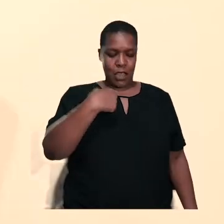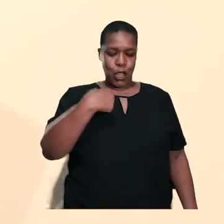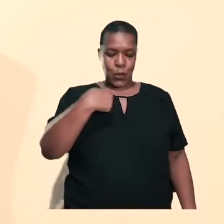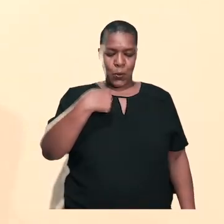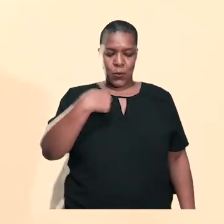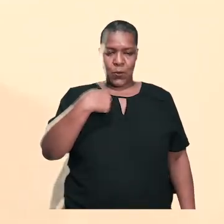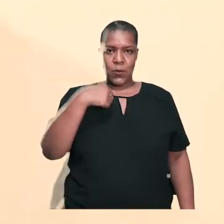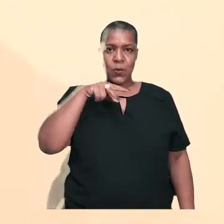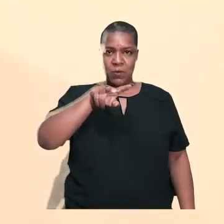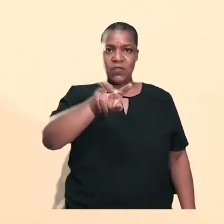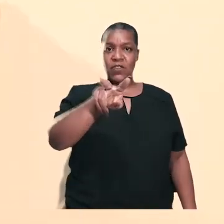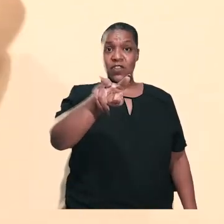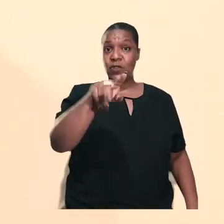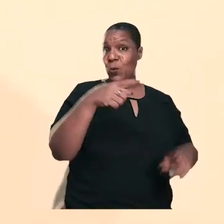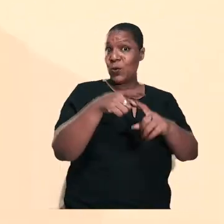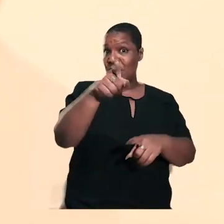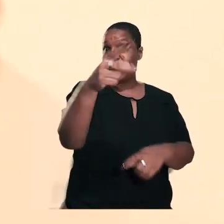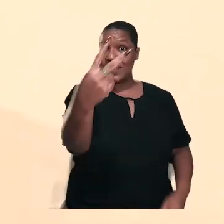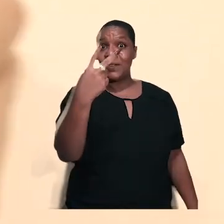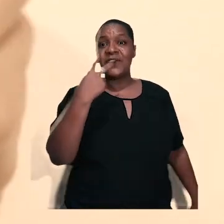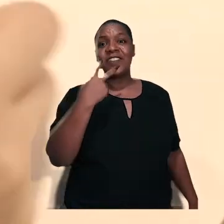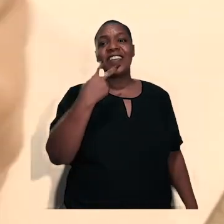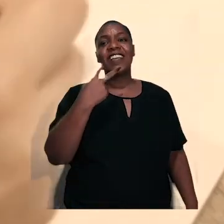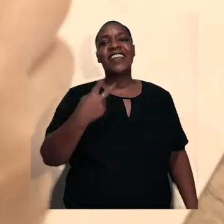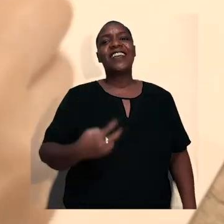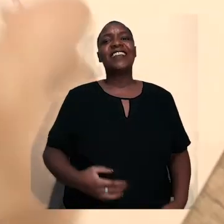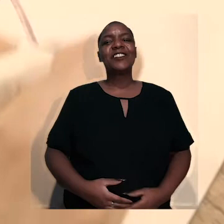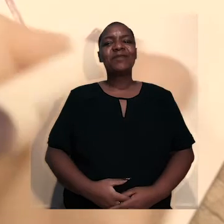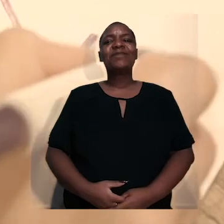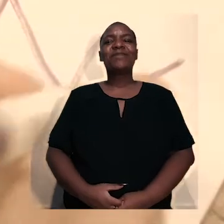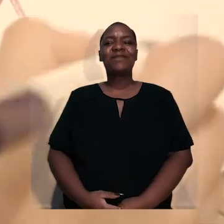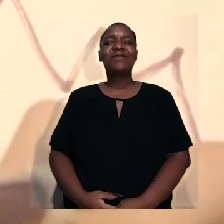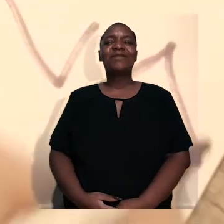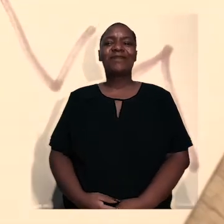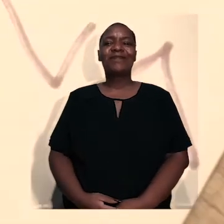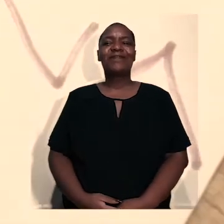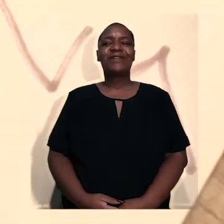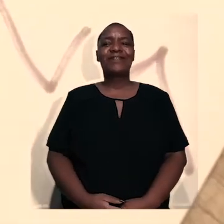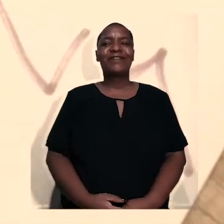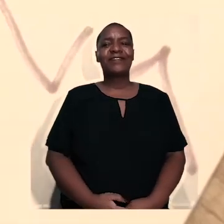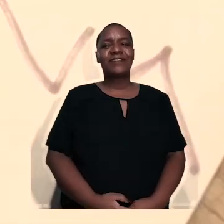e eu me vejo porque você me vê.